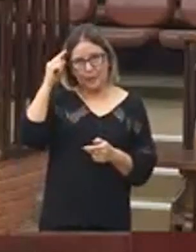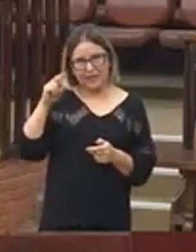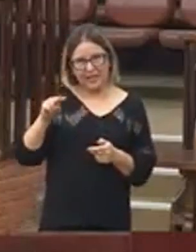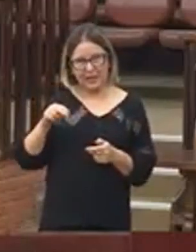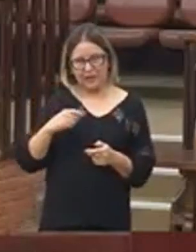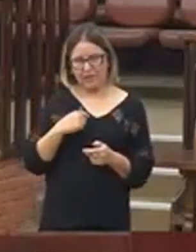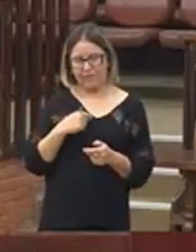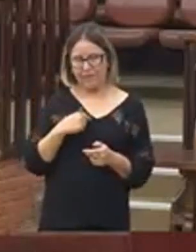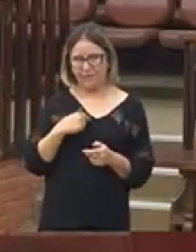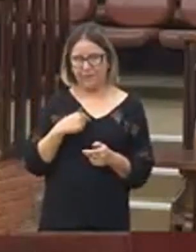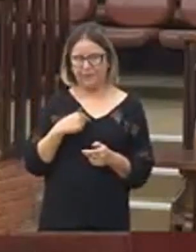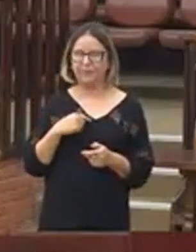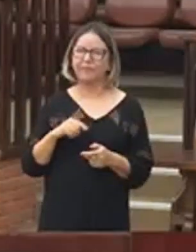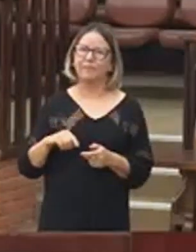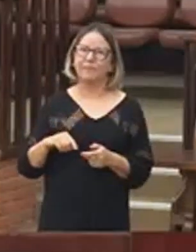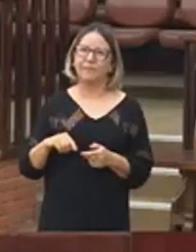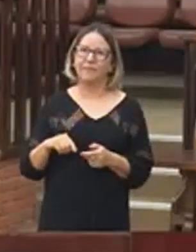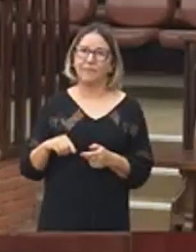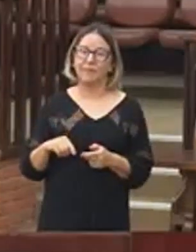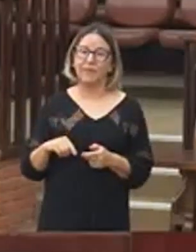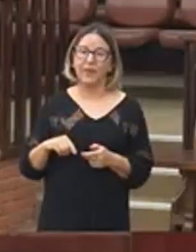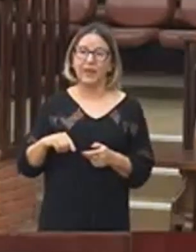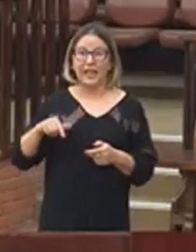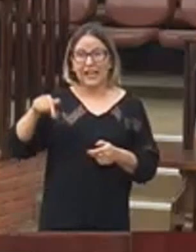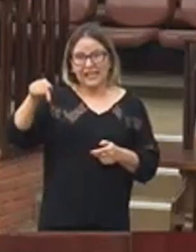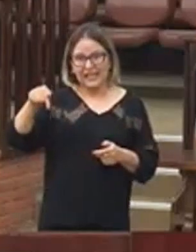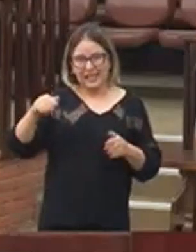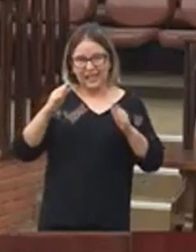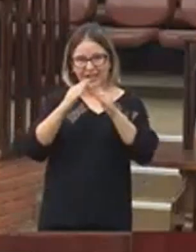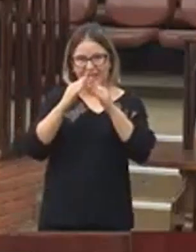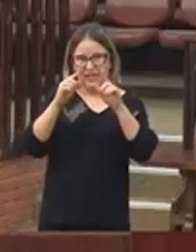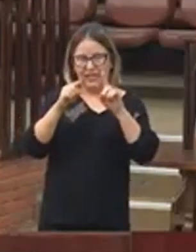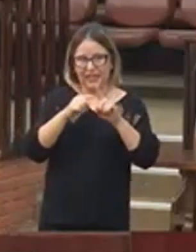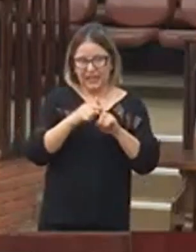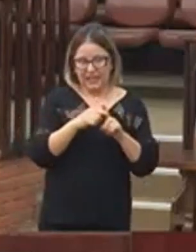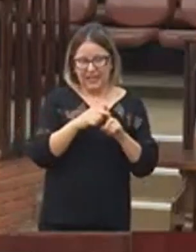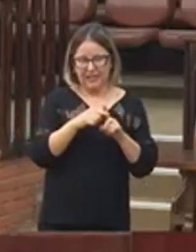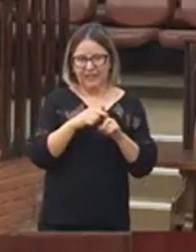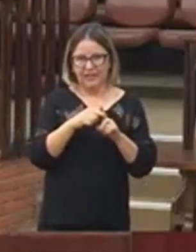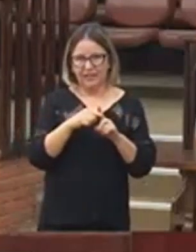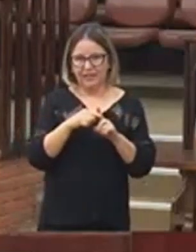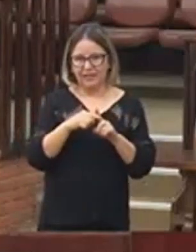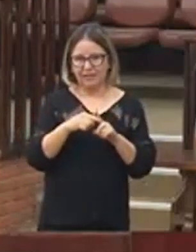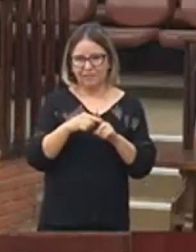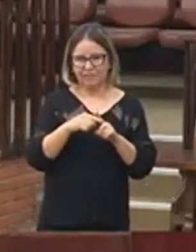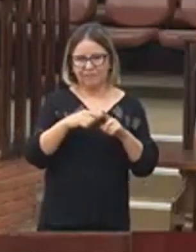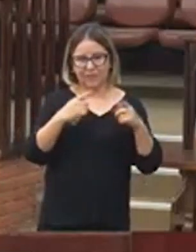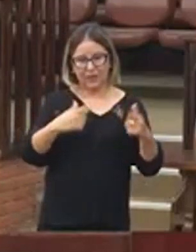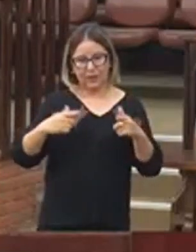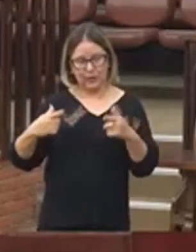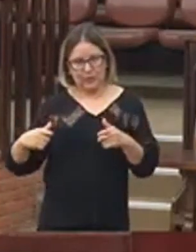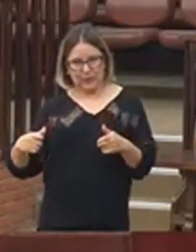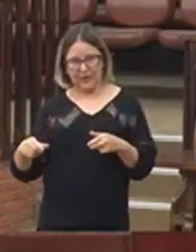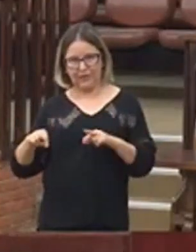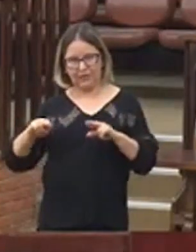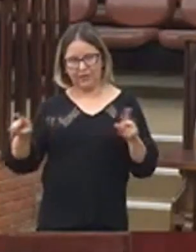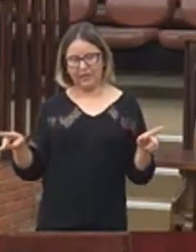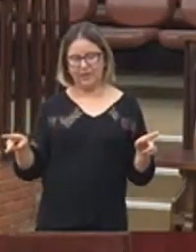7 igrejas locais, elas também são